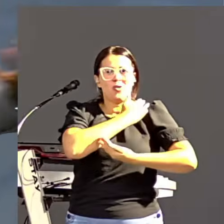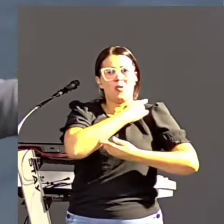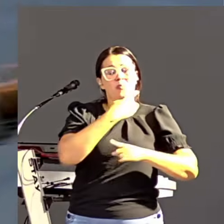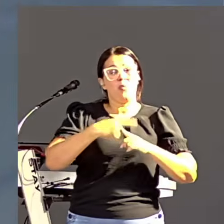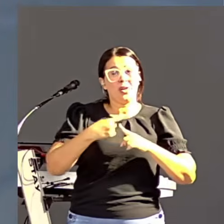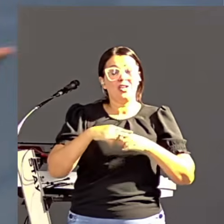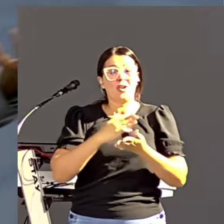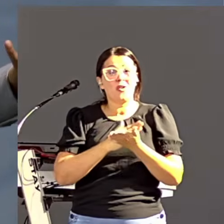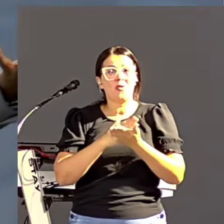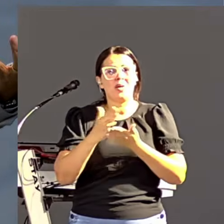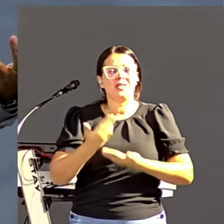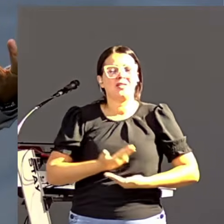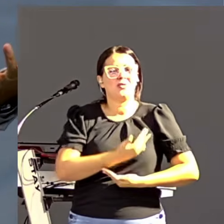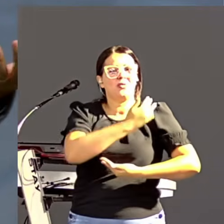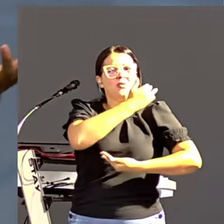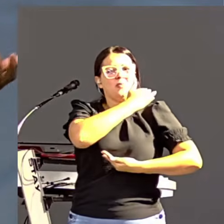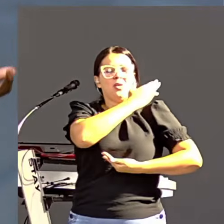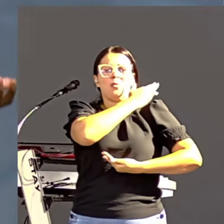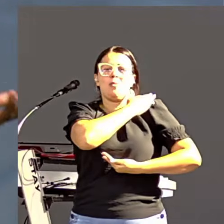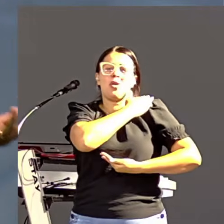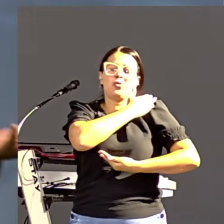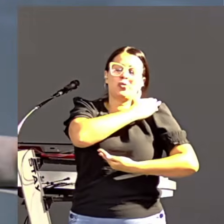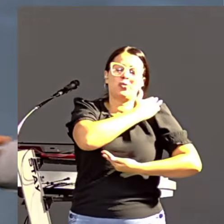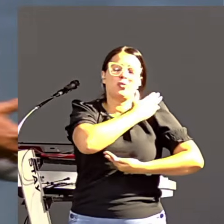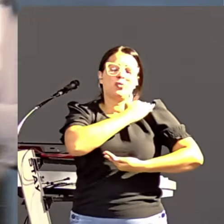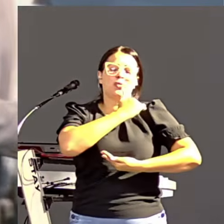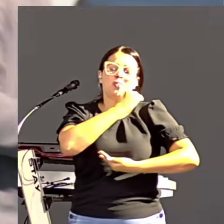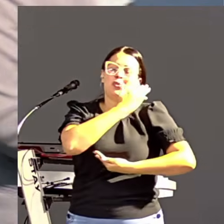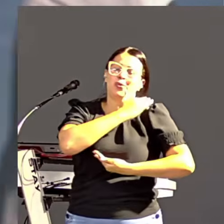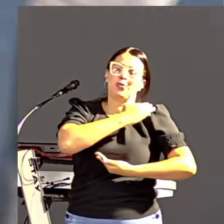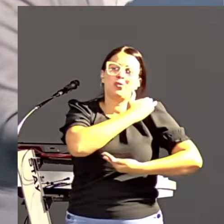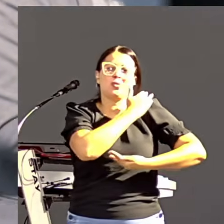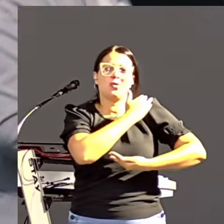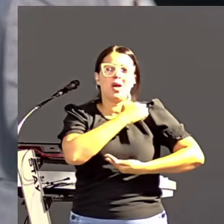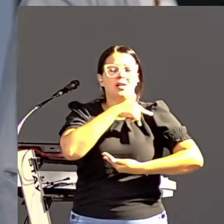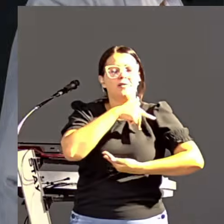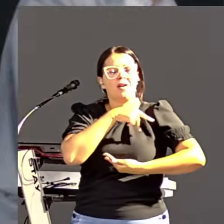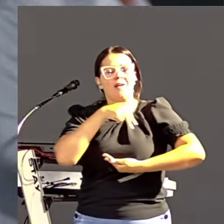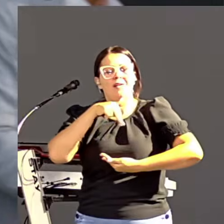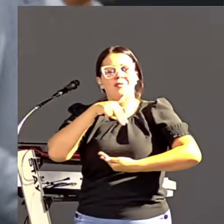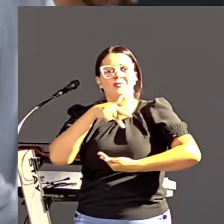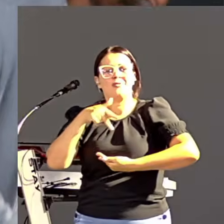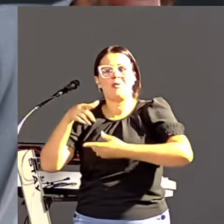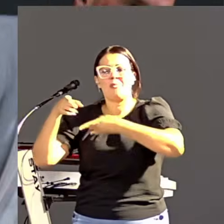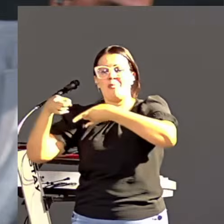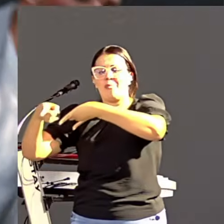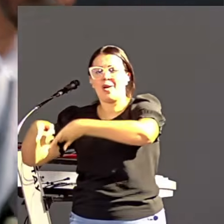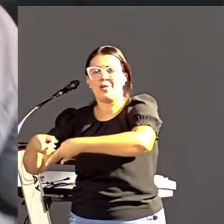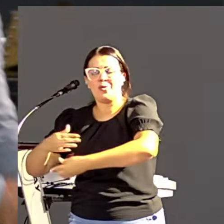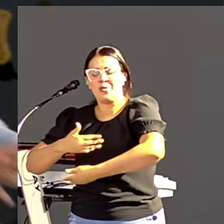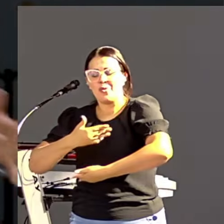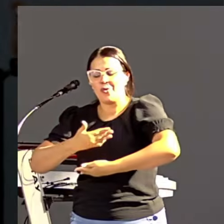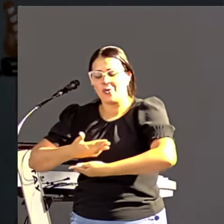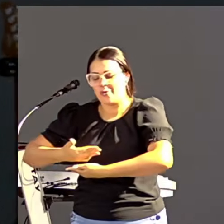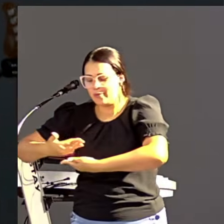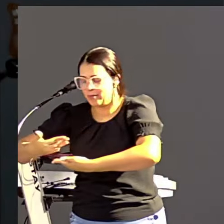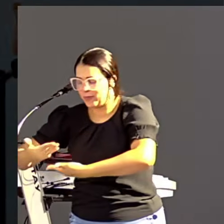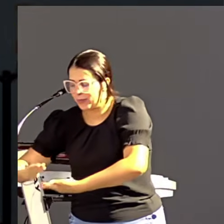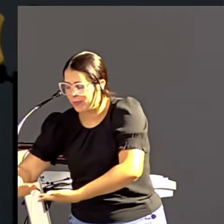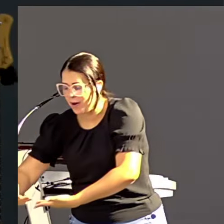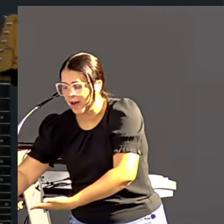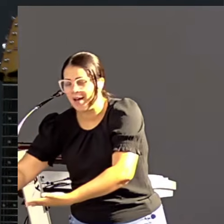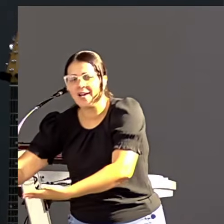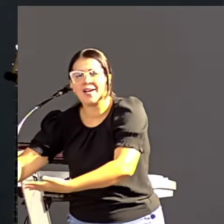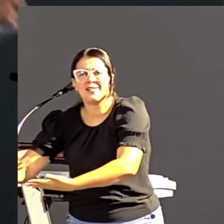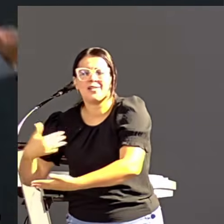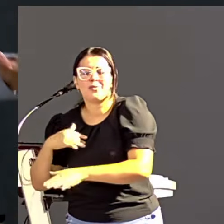ele começa a dormir aqui no braço e depois você vai levando ele para a cama, né? E daqui a pouco você vai colocando ele lá, pronto. Ainda dá